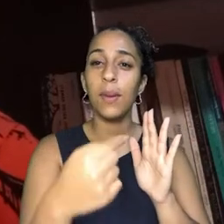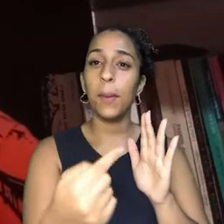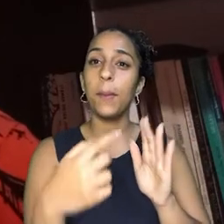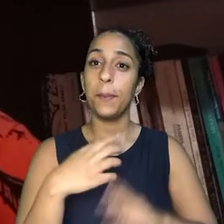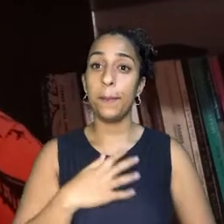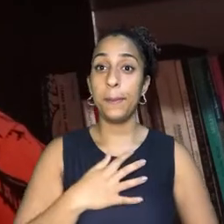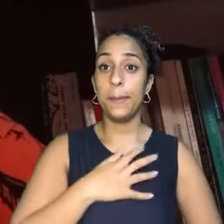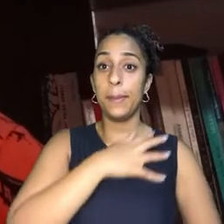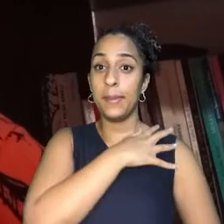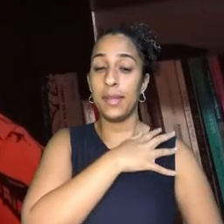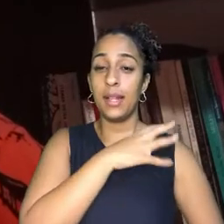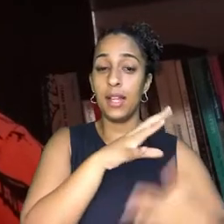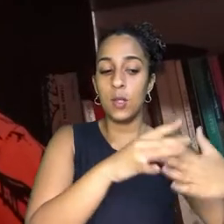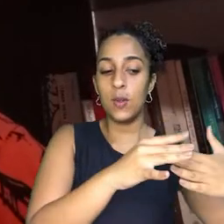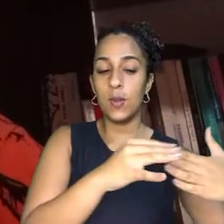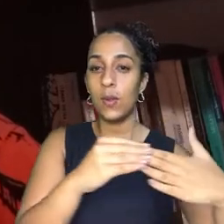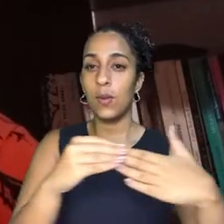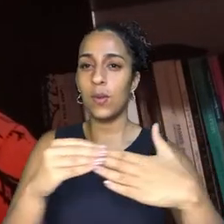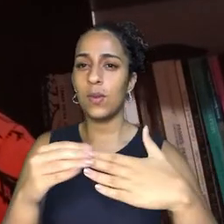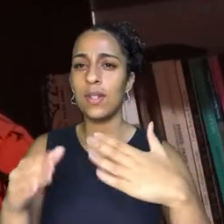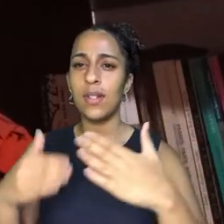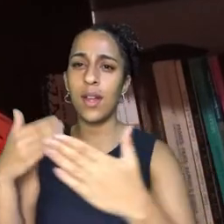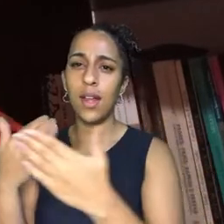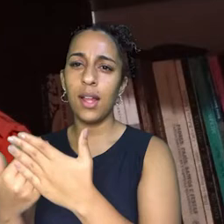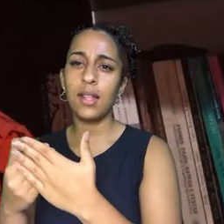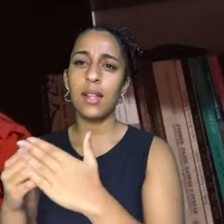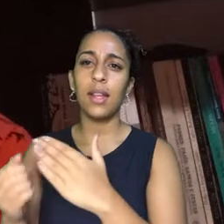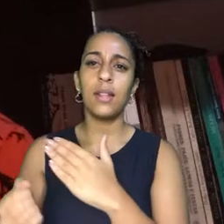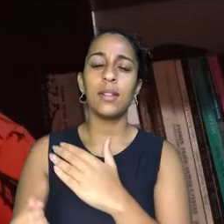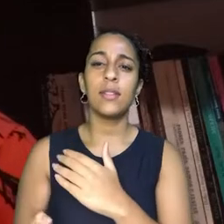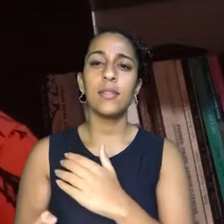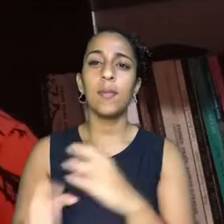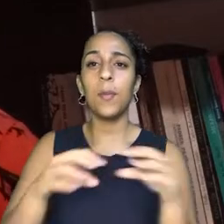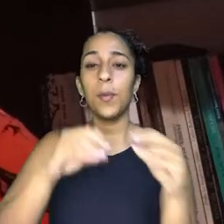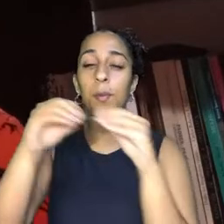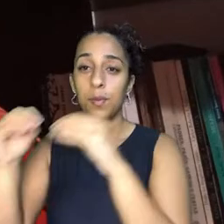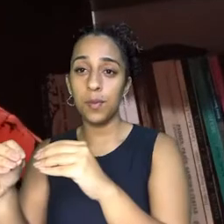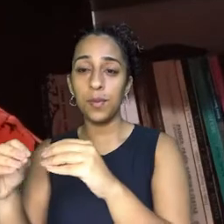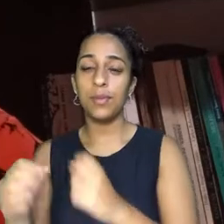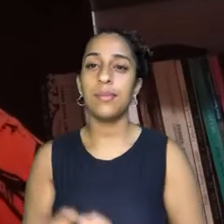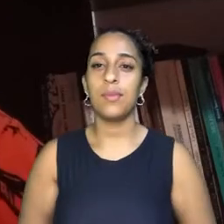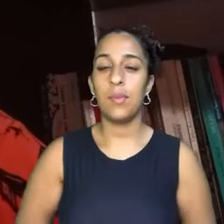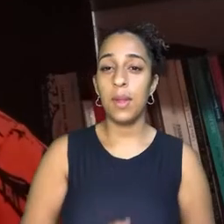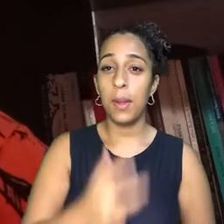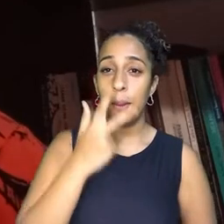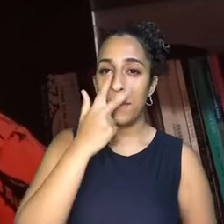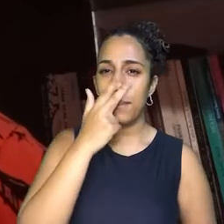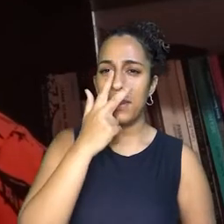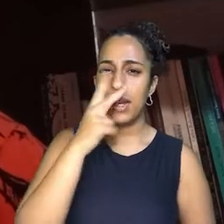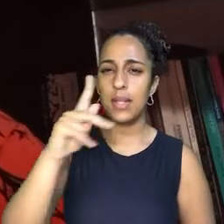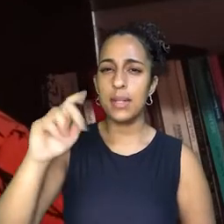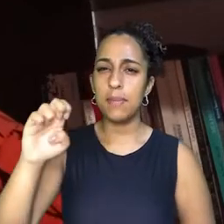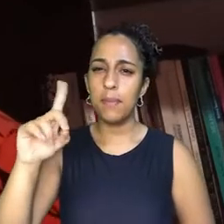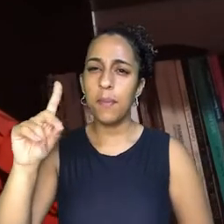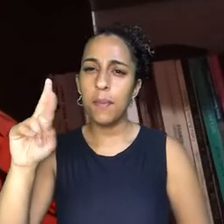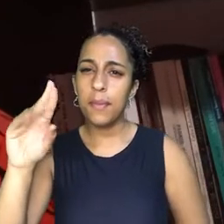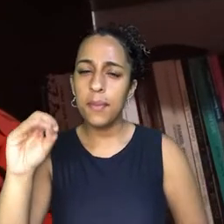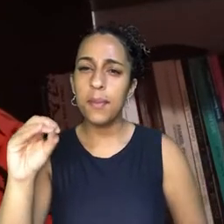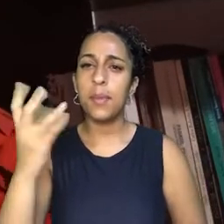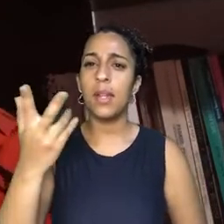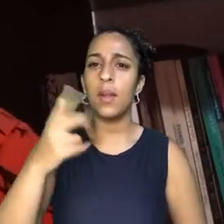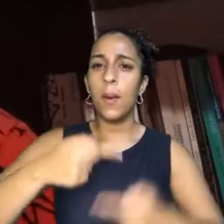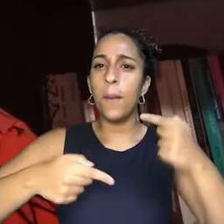um dos militares que conduz Dom Pedro após a renúncia parecendo que Pedro Pedroso na